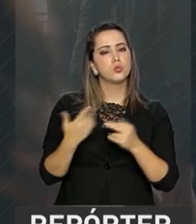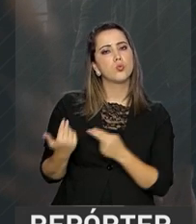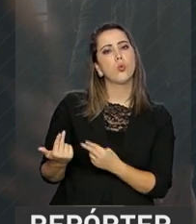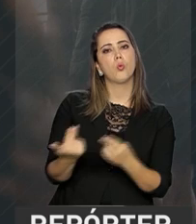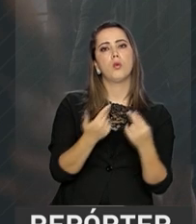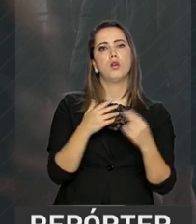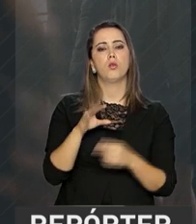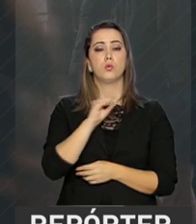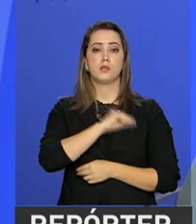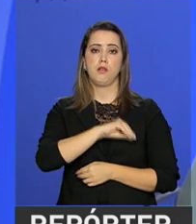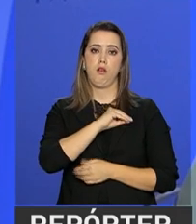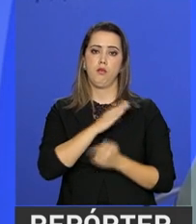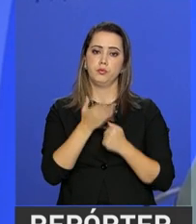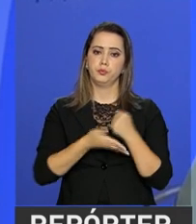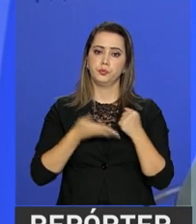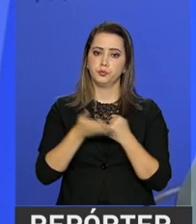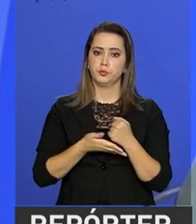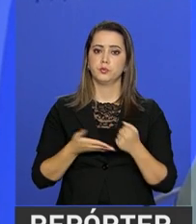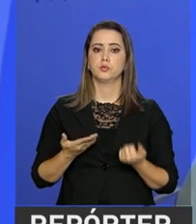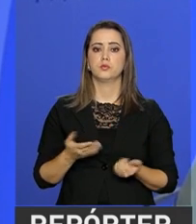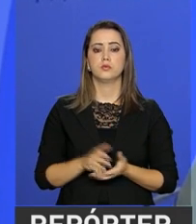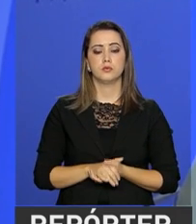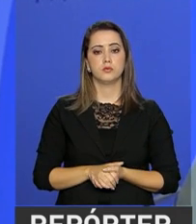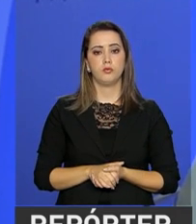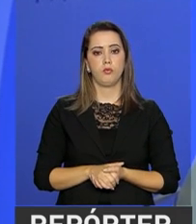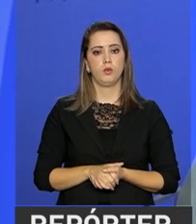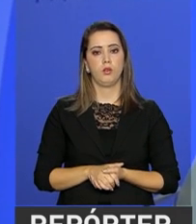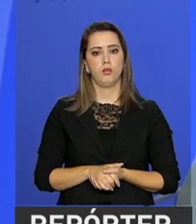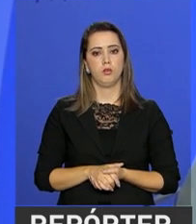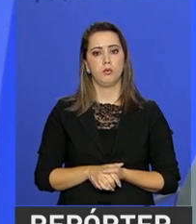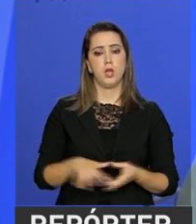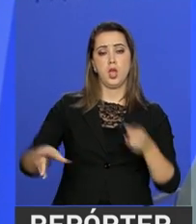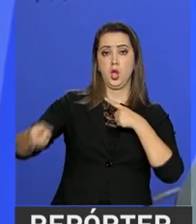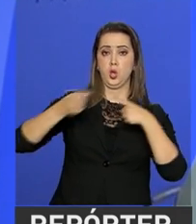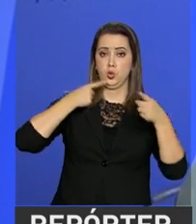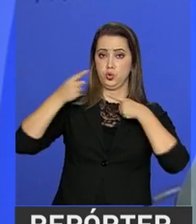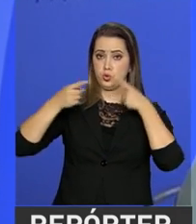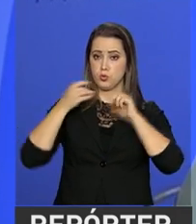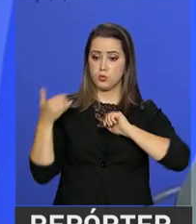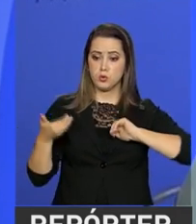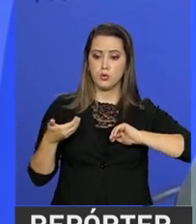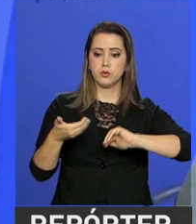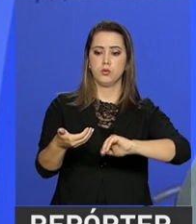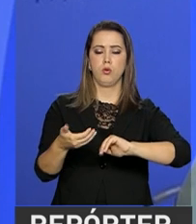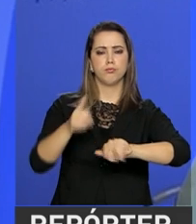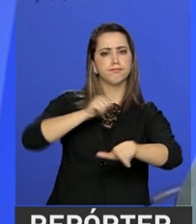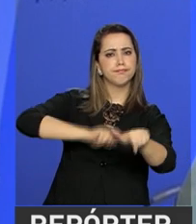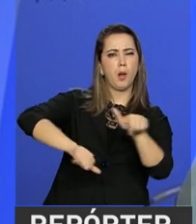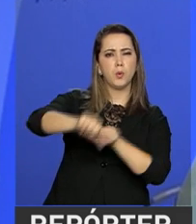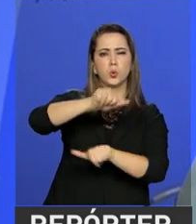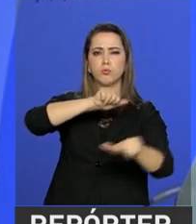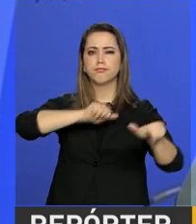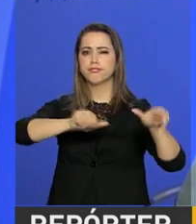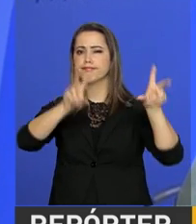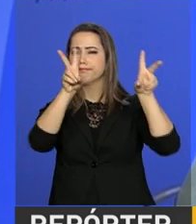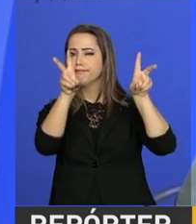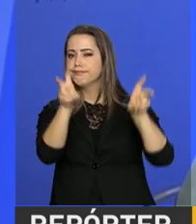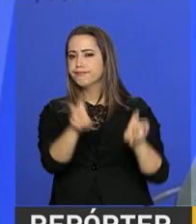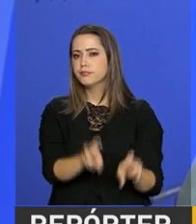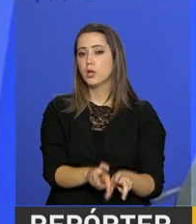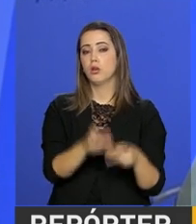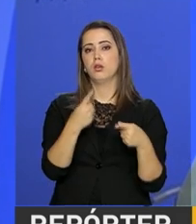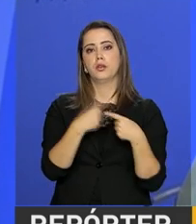vinculado ao salário mínimo as discussões no congresso levaram a a essa mudança no texto no sentido de não é